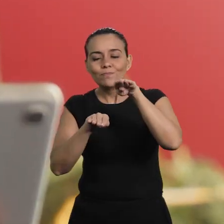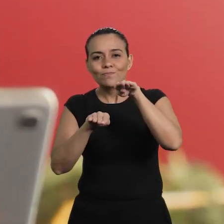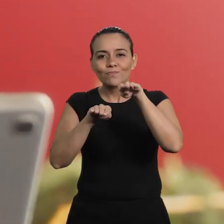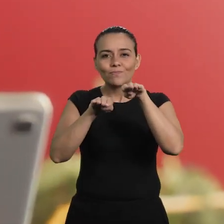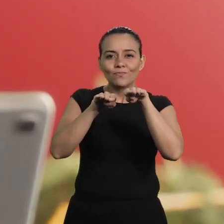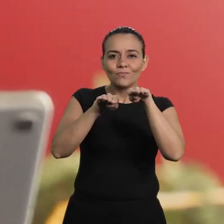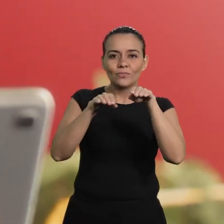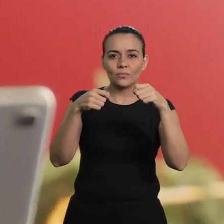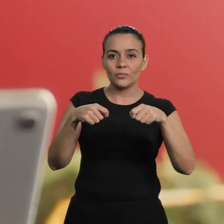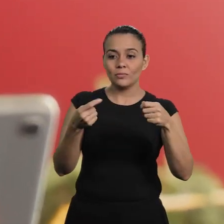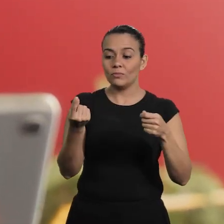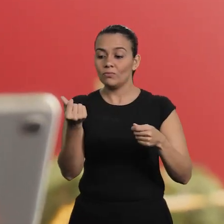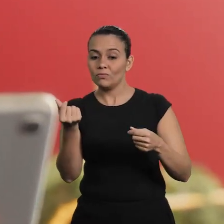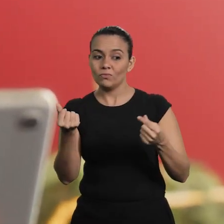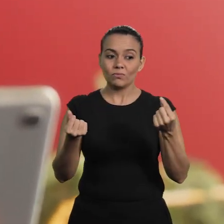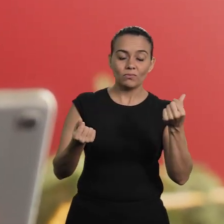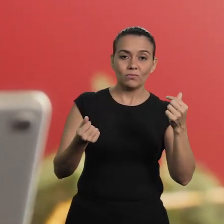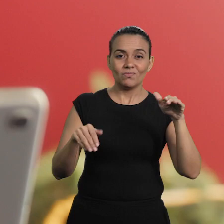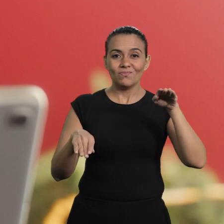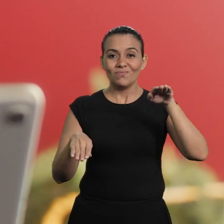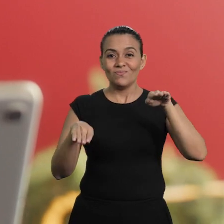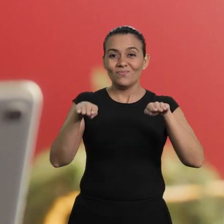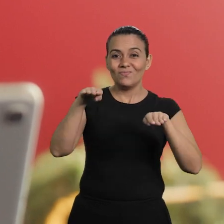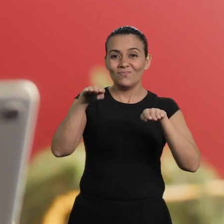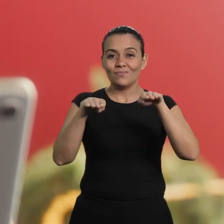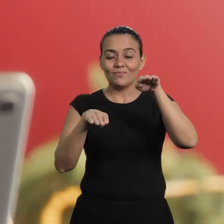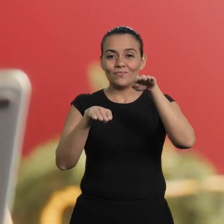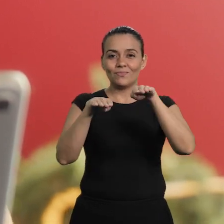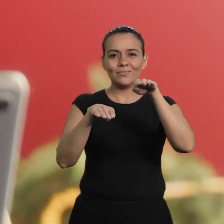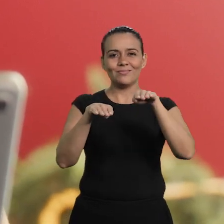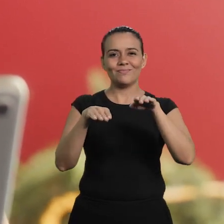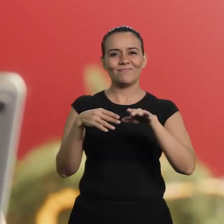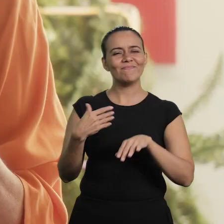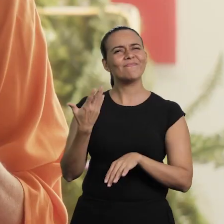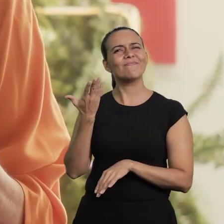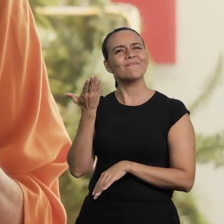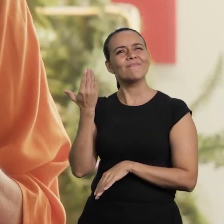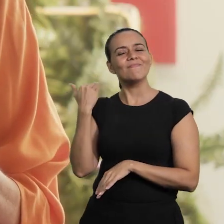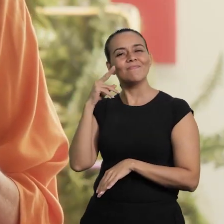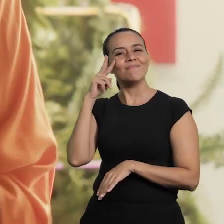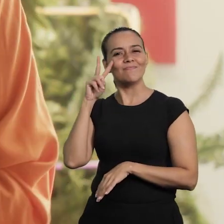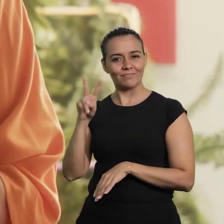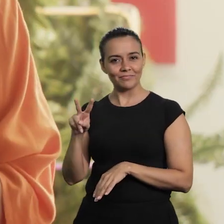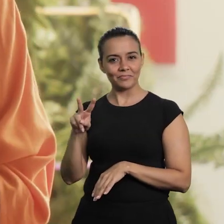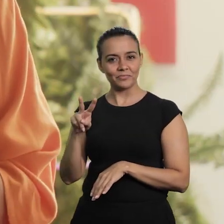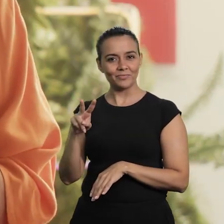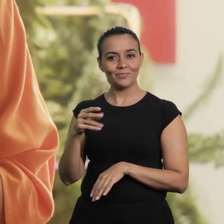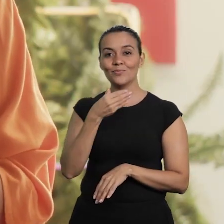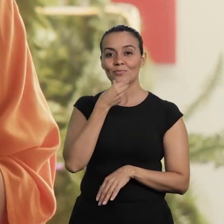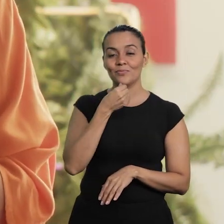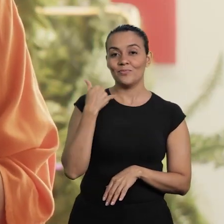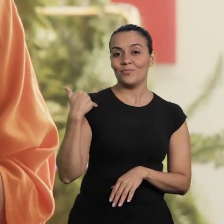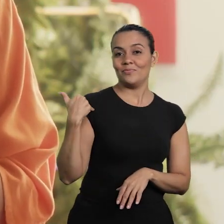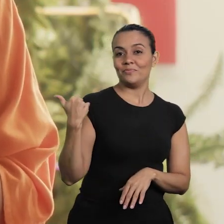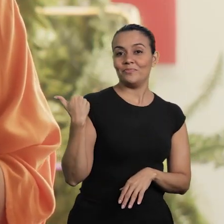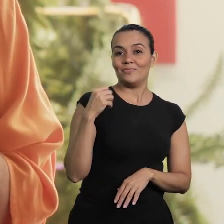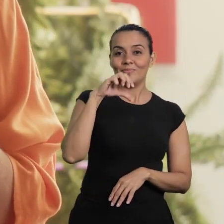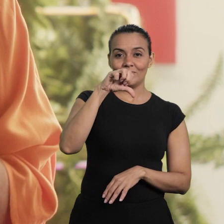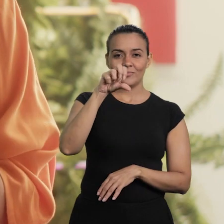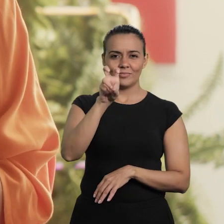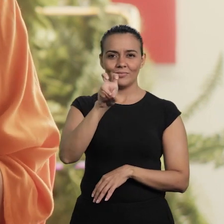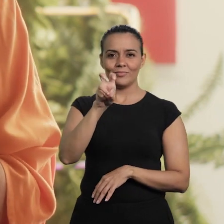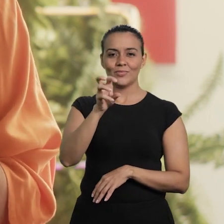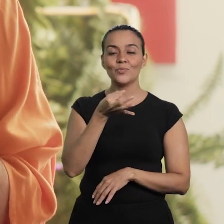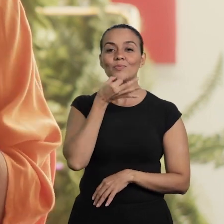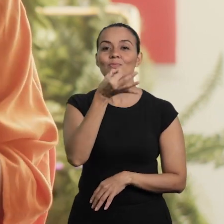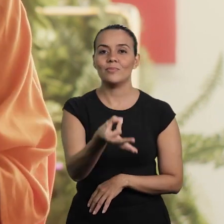mais evidentes. Uma vez eu vi o Jimmy Carter, que está com 95 anos, ele falou assim, se